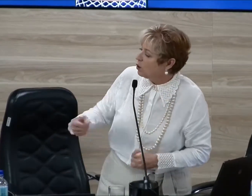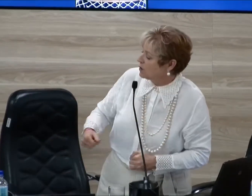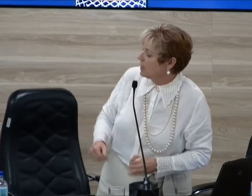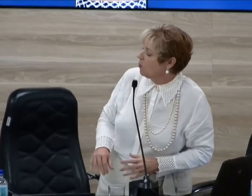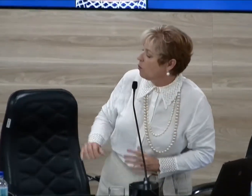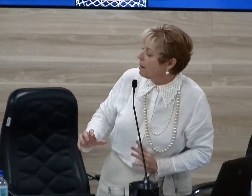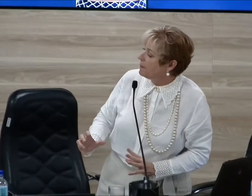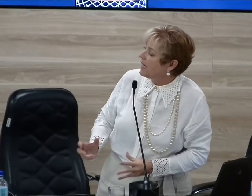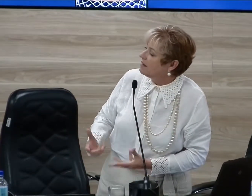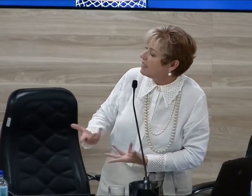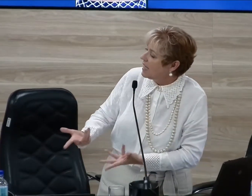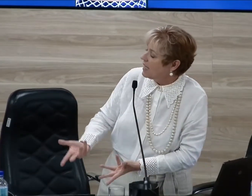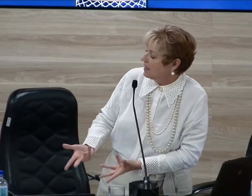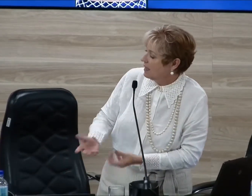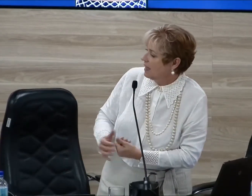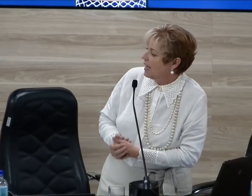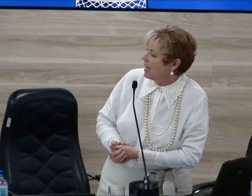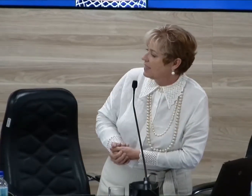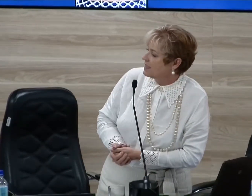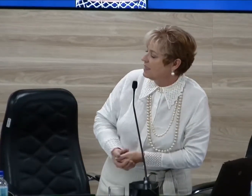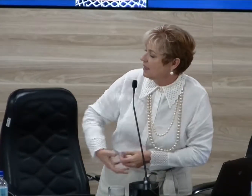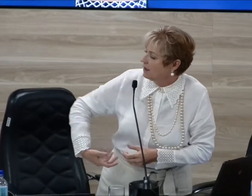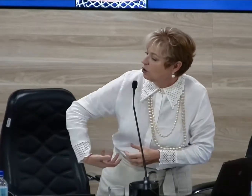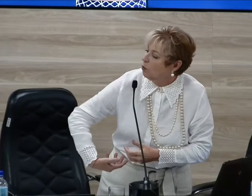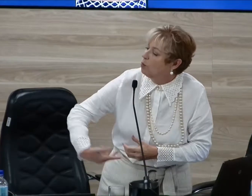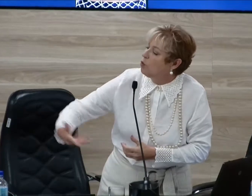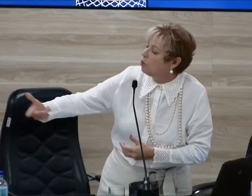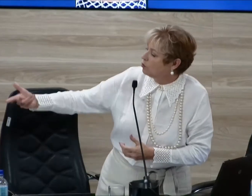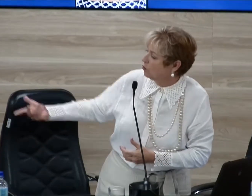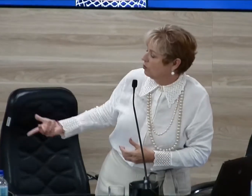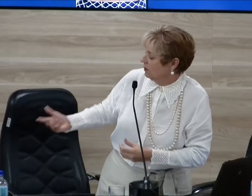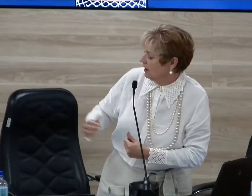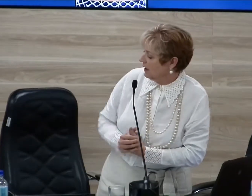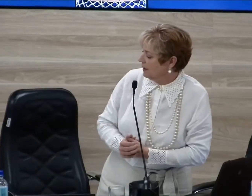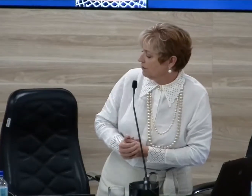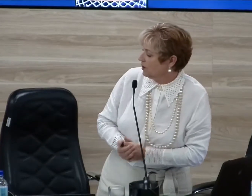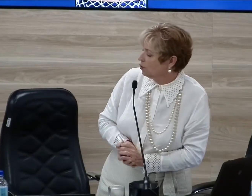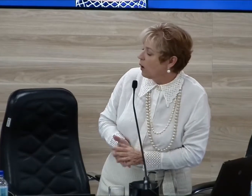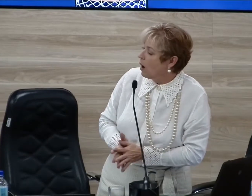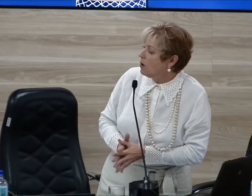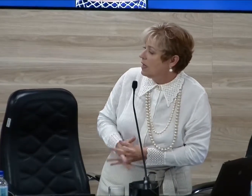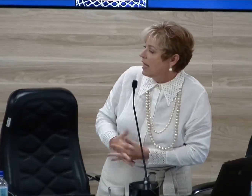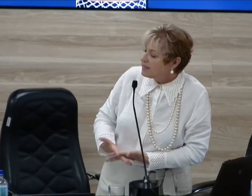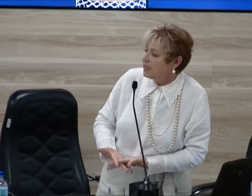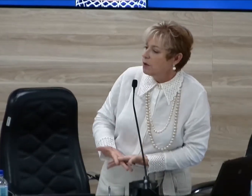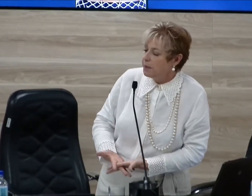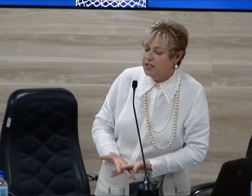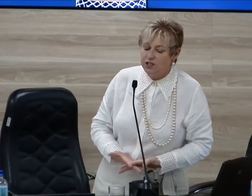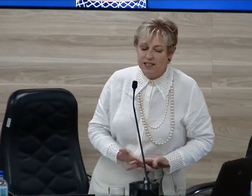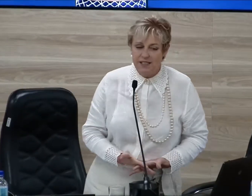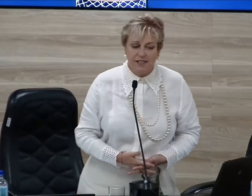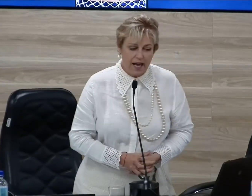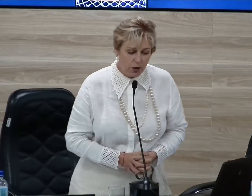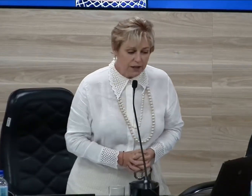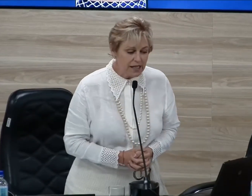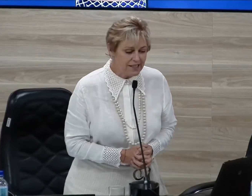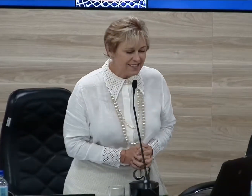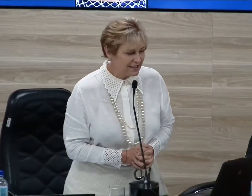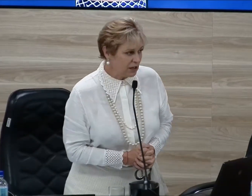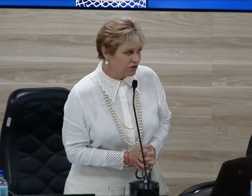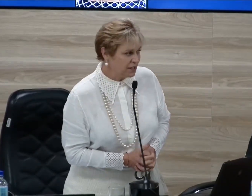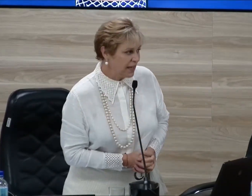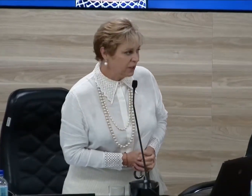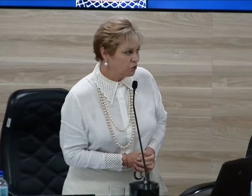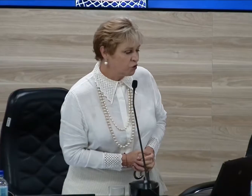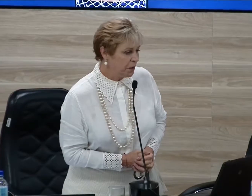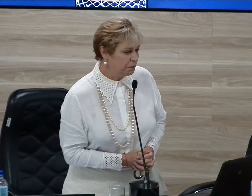essa inclusão, o aprender a um mundo virtual, é extremamente necessário e eles